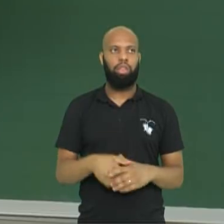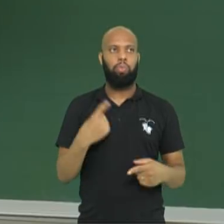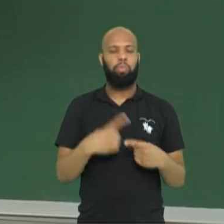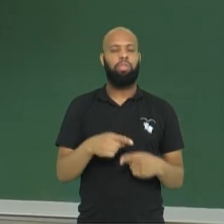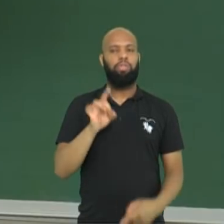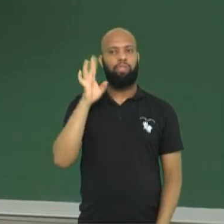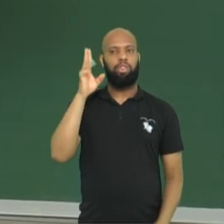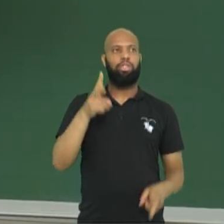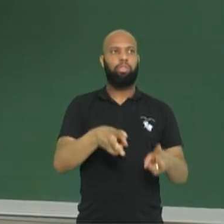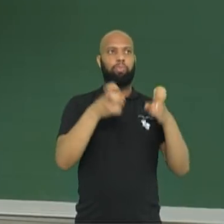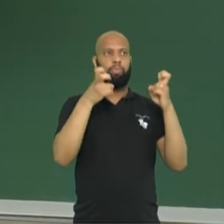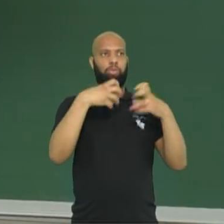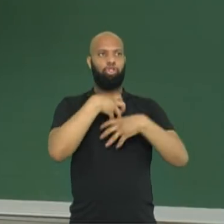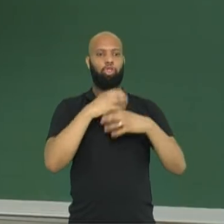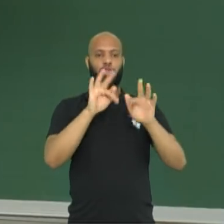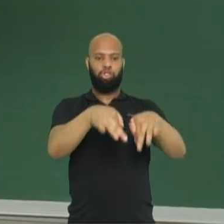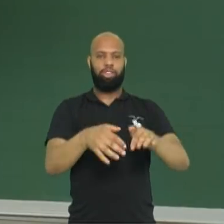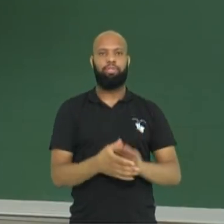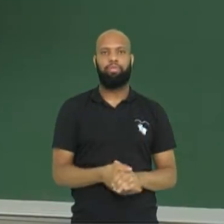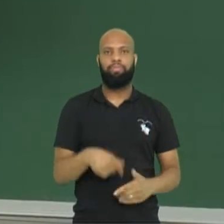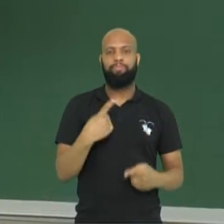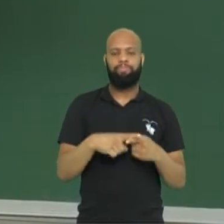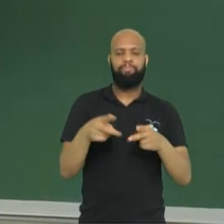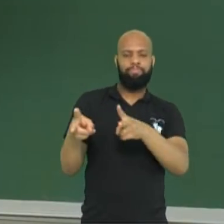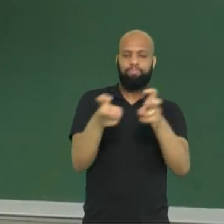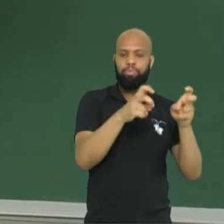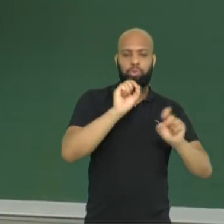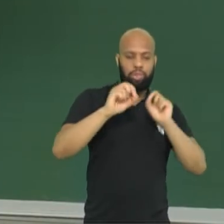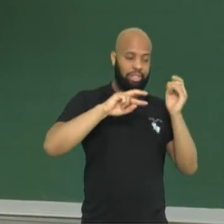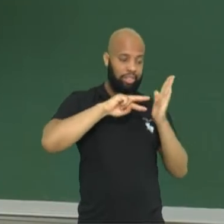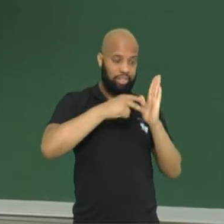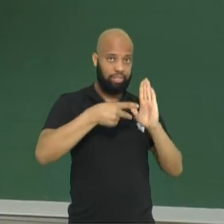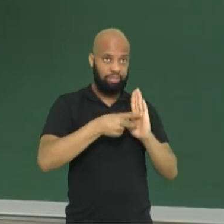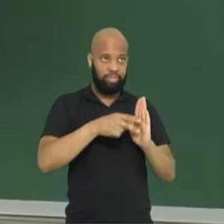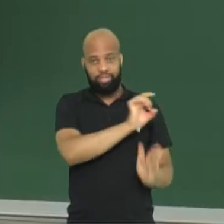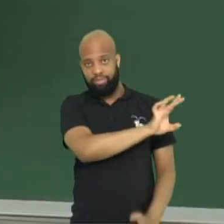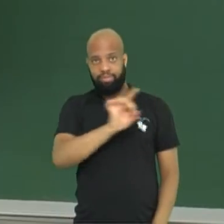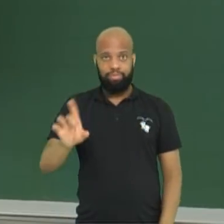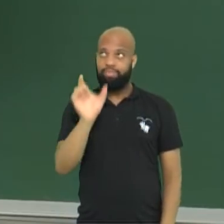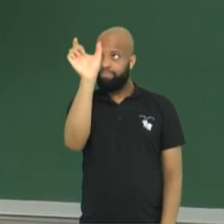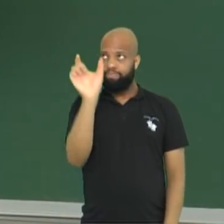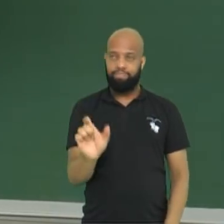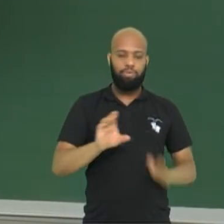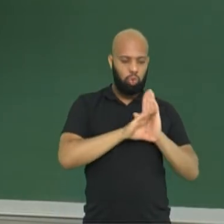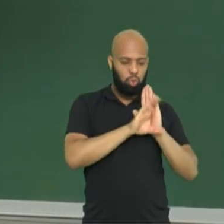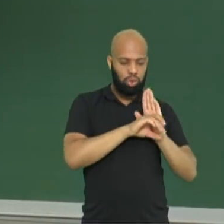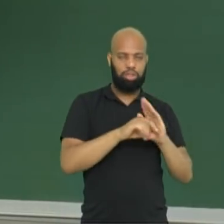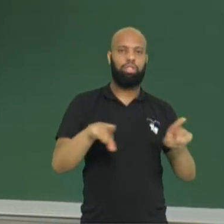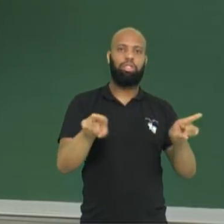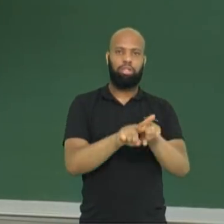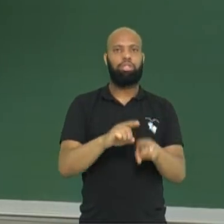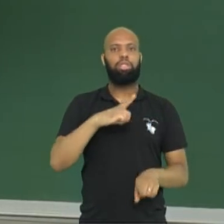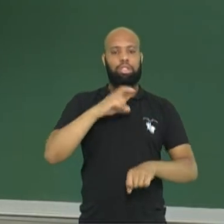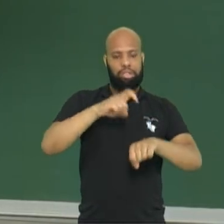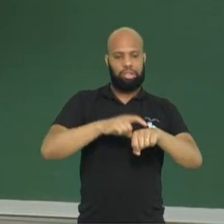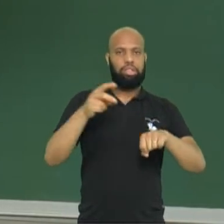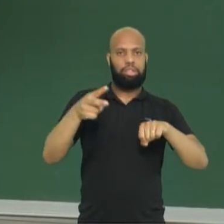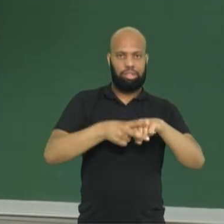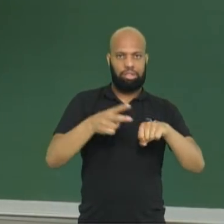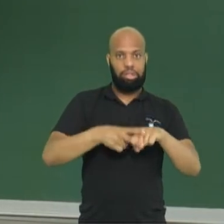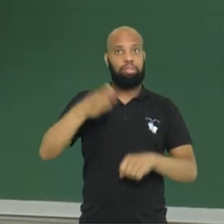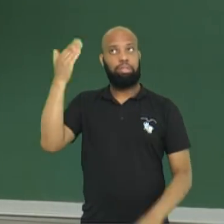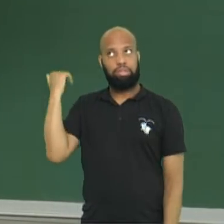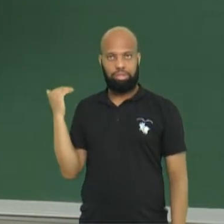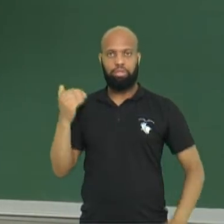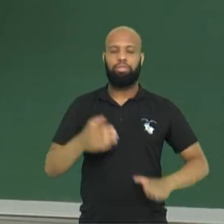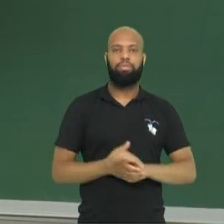fácil de perceber isso, né? Se você prestou atenção no que significava, né, cada conceito, né, dos tempos